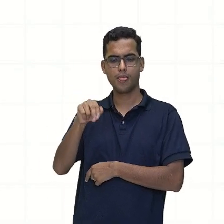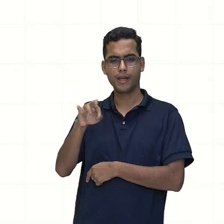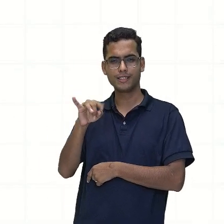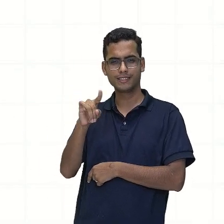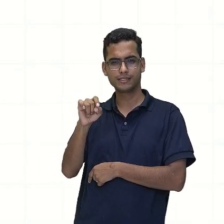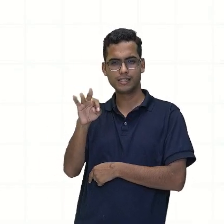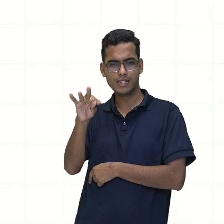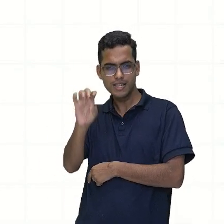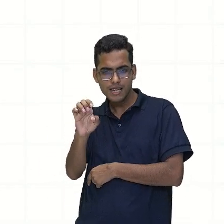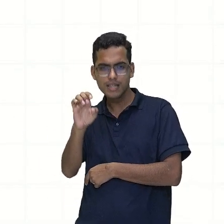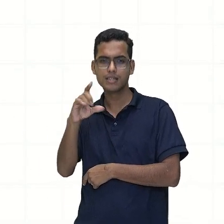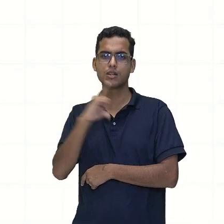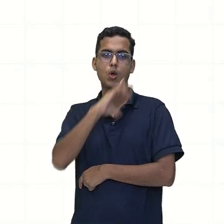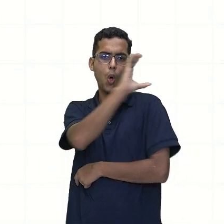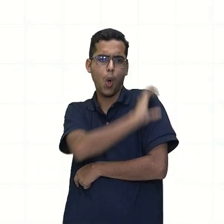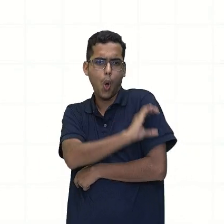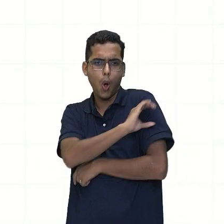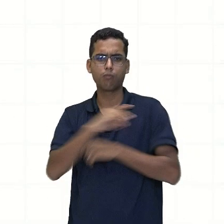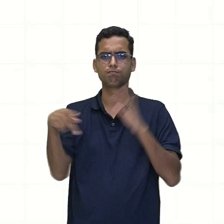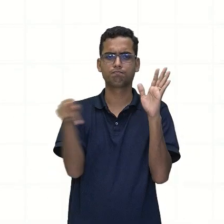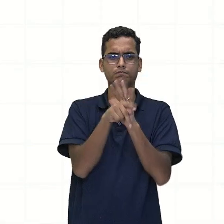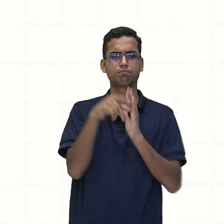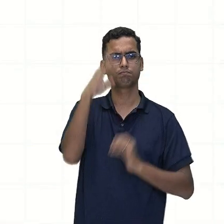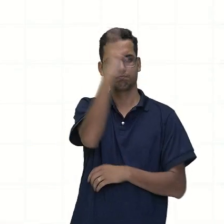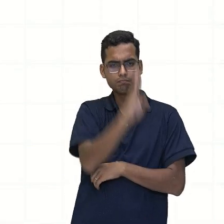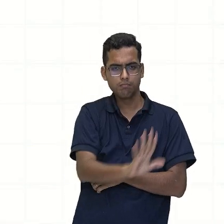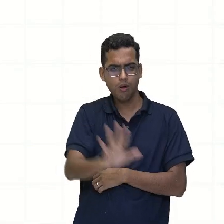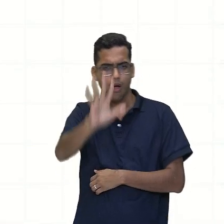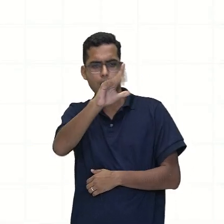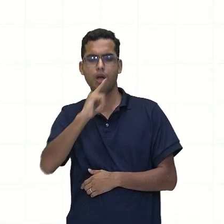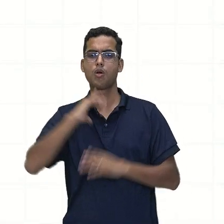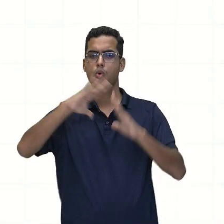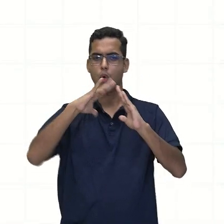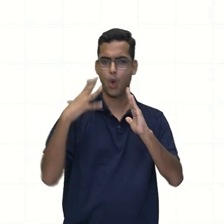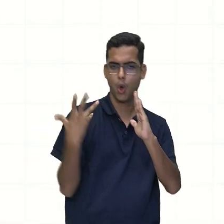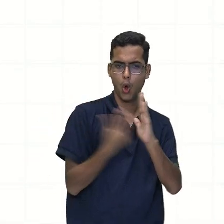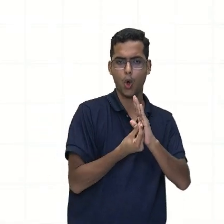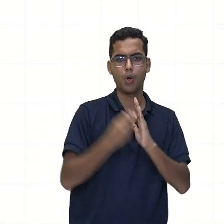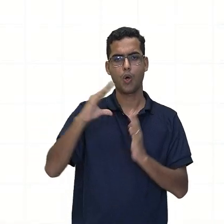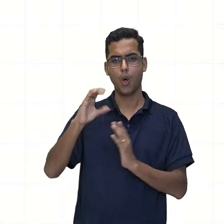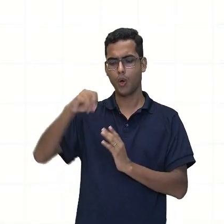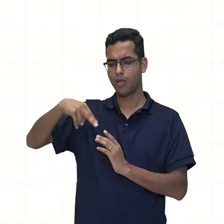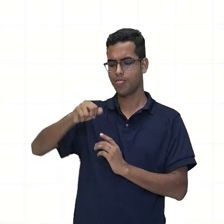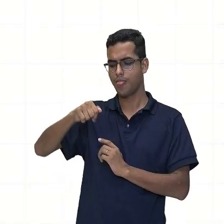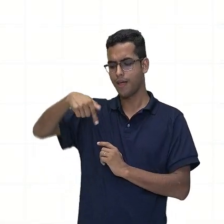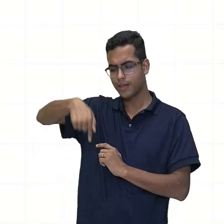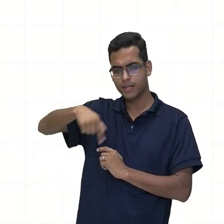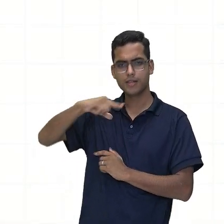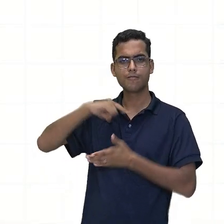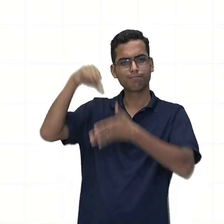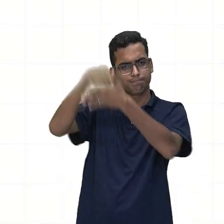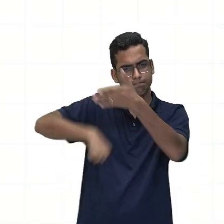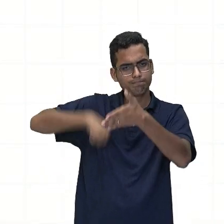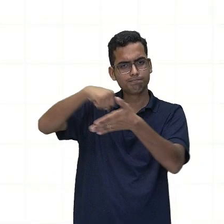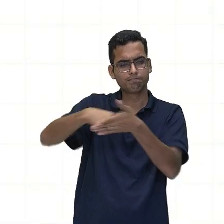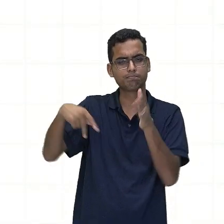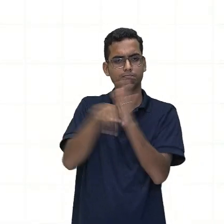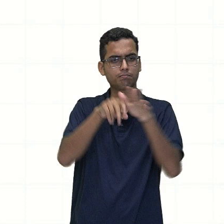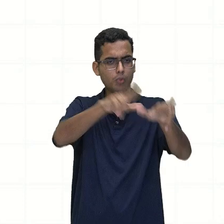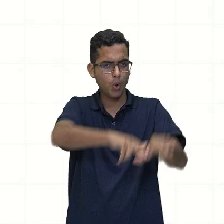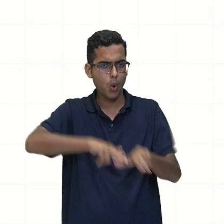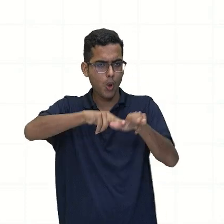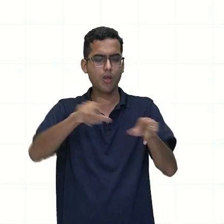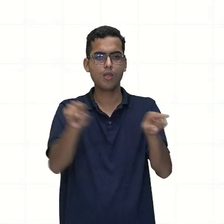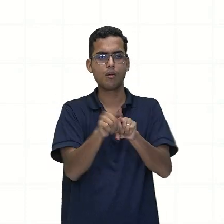luta pela causa quilombola. Temos também outros exemplos, por exemplo, Mãe Menininha Gigantões, que é um exemplo de